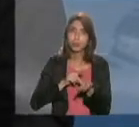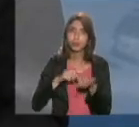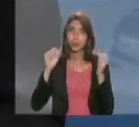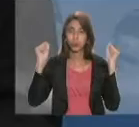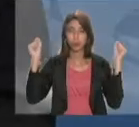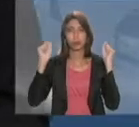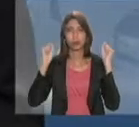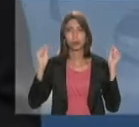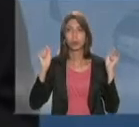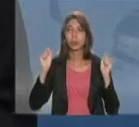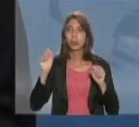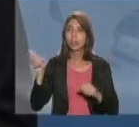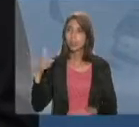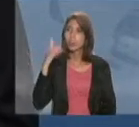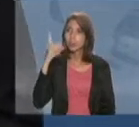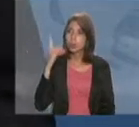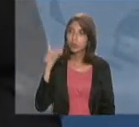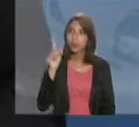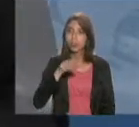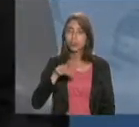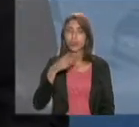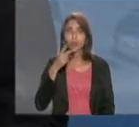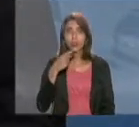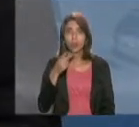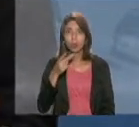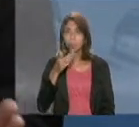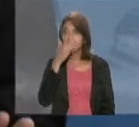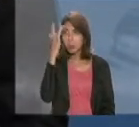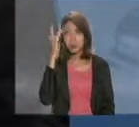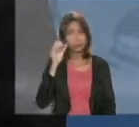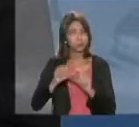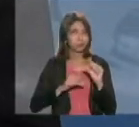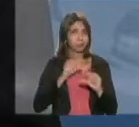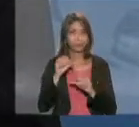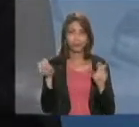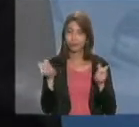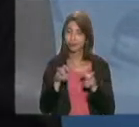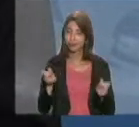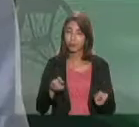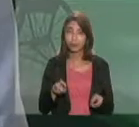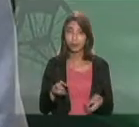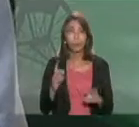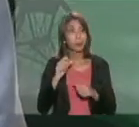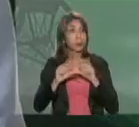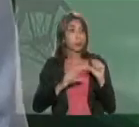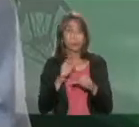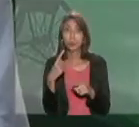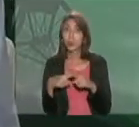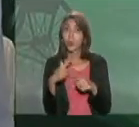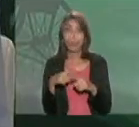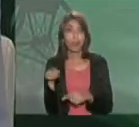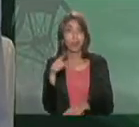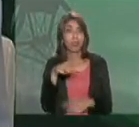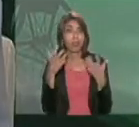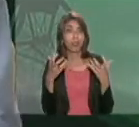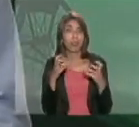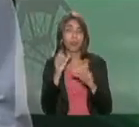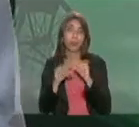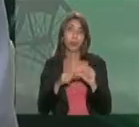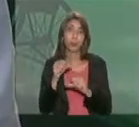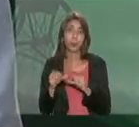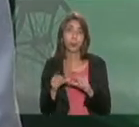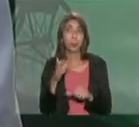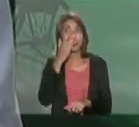torcedor. Mas conforme disse o deputado e você, e a gente percebe isso, o público mudou do Maracanã. Mudou porque eles quiseram que mudasse o